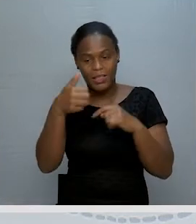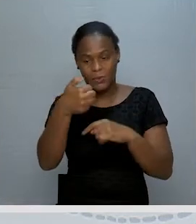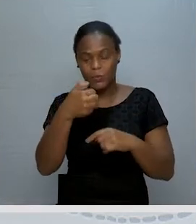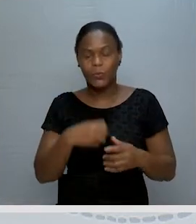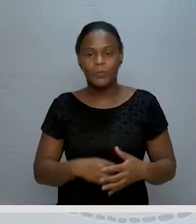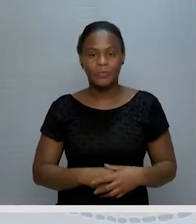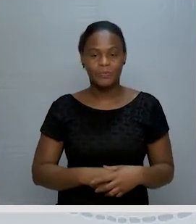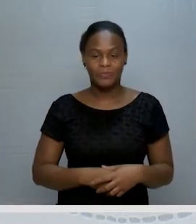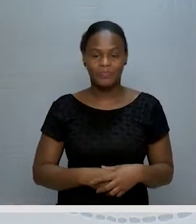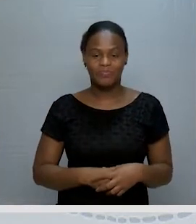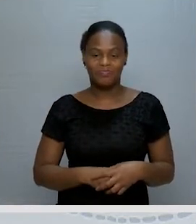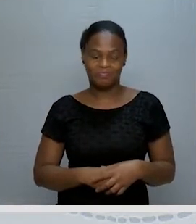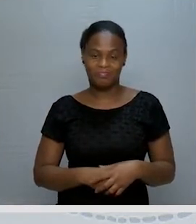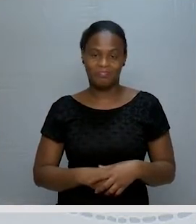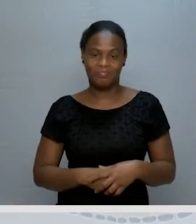5.